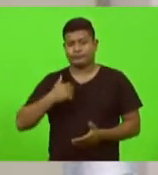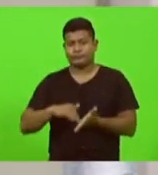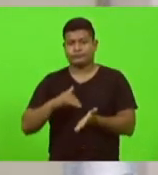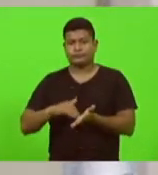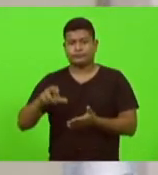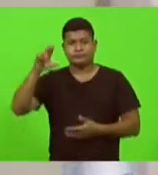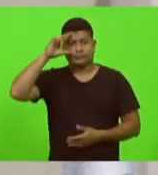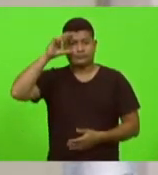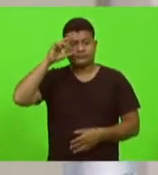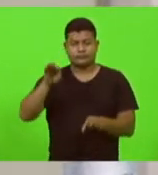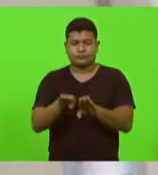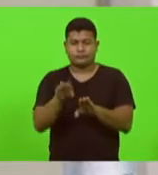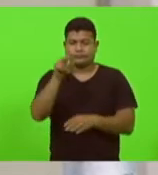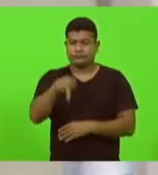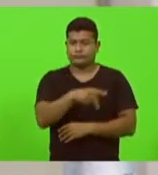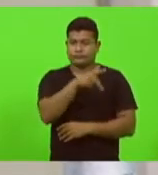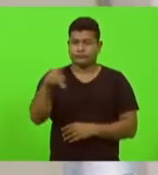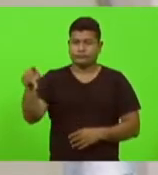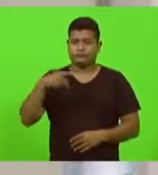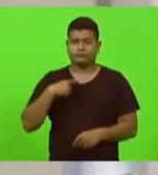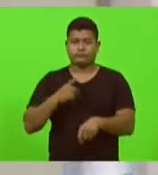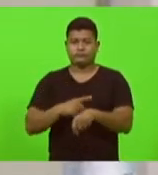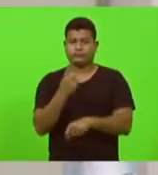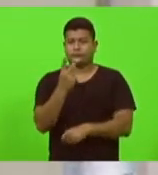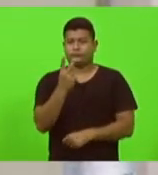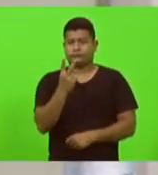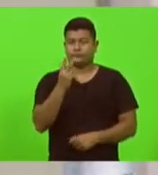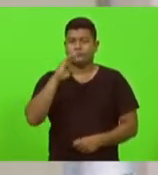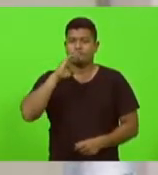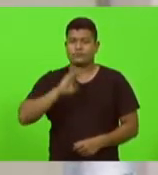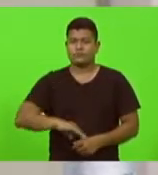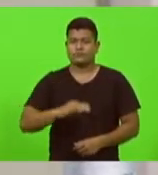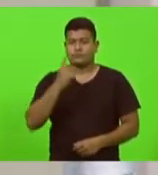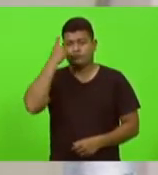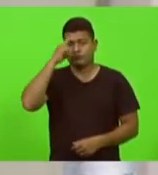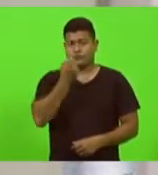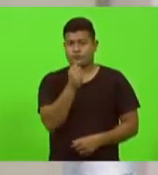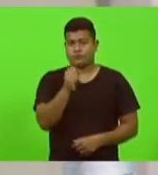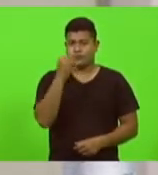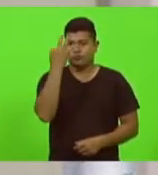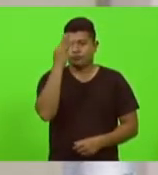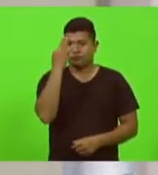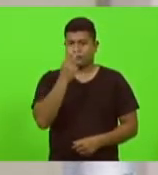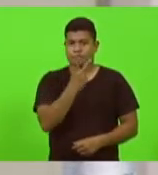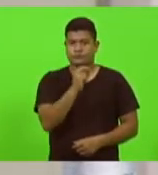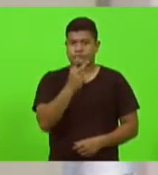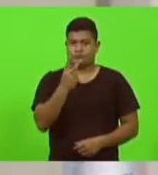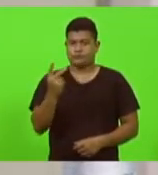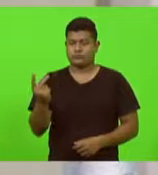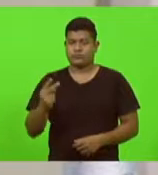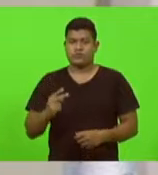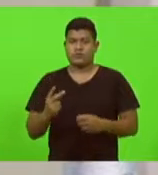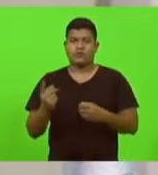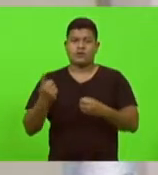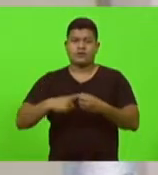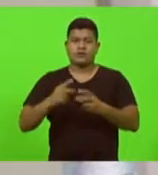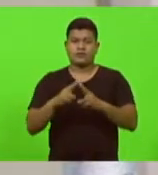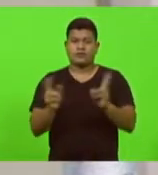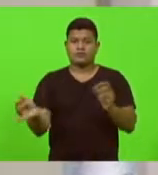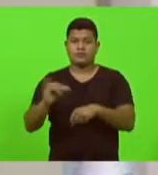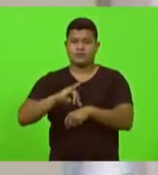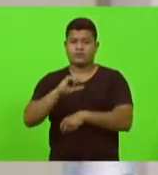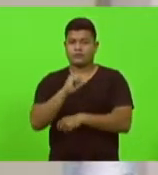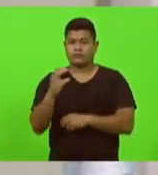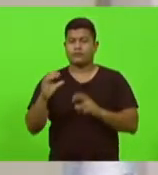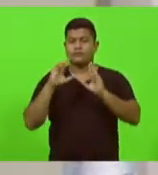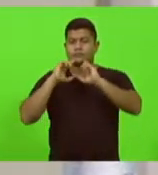Baldeceira. Às 14 horas do dia 8 de fevereiro de 2022, nesta cidade de Florianópolis, reuniu-se a